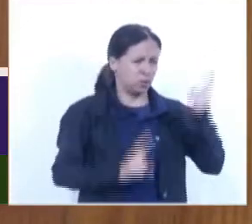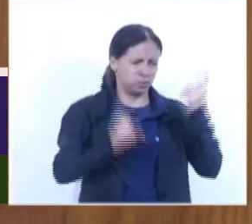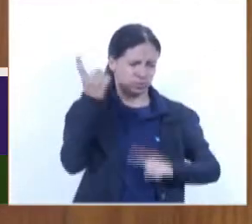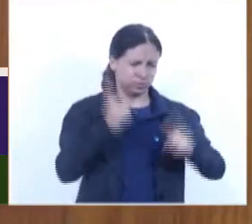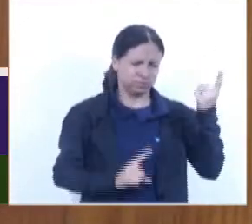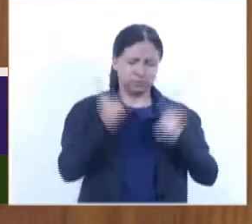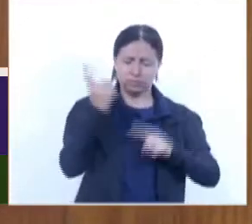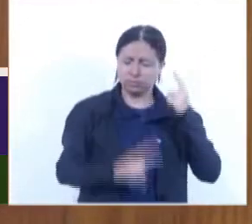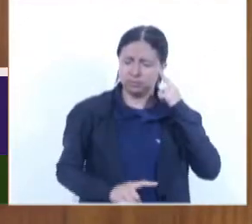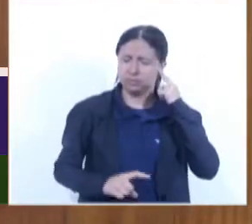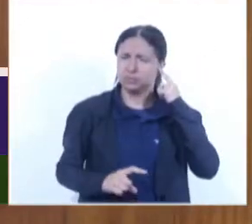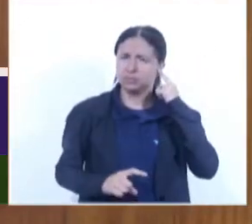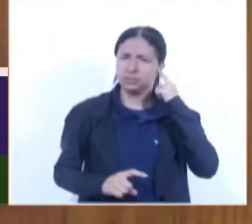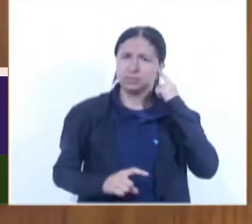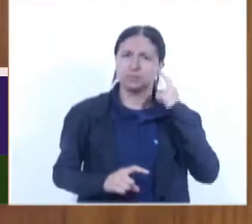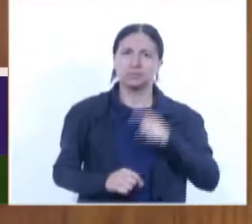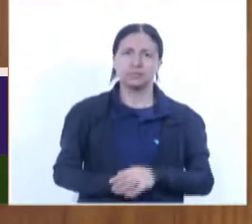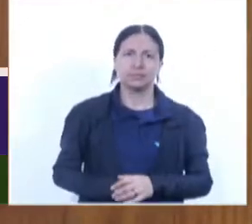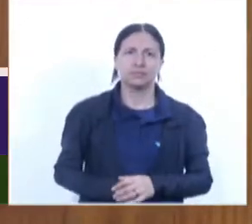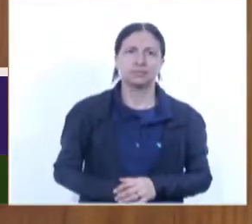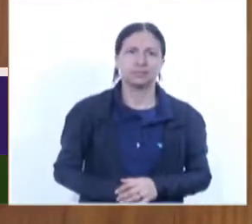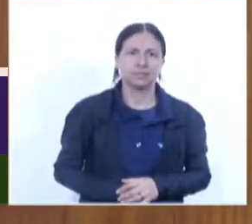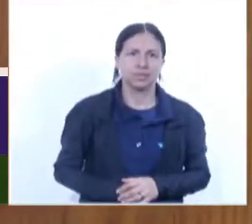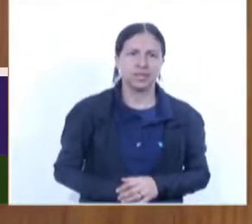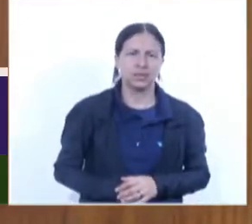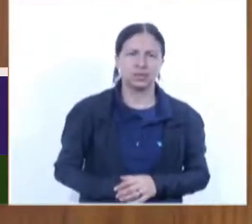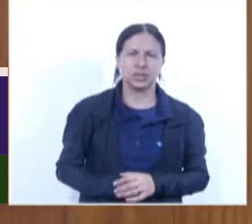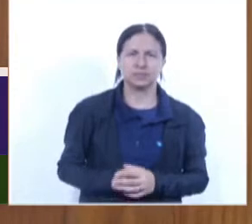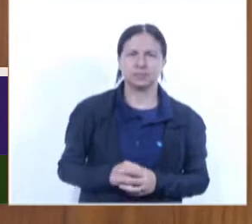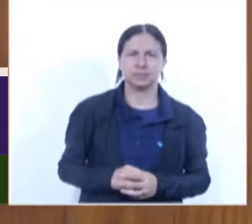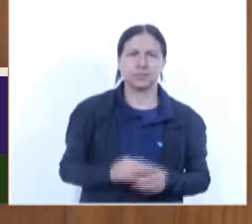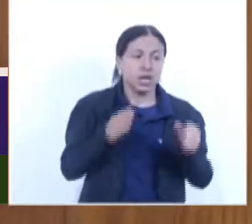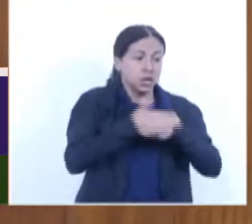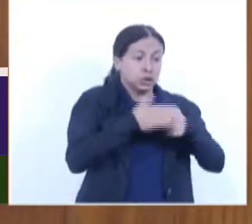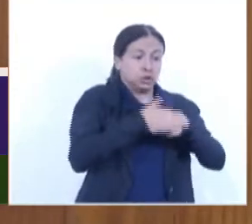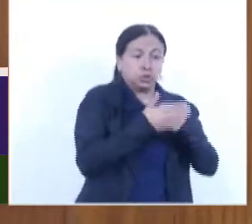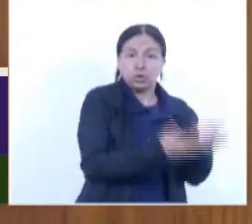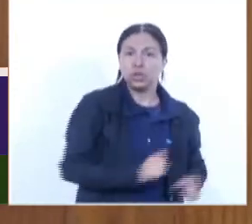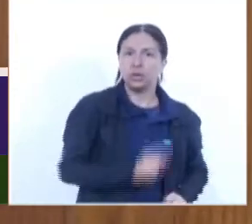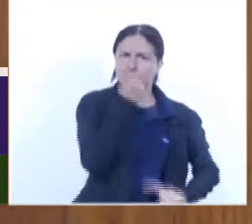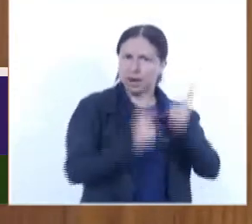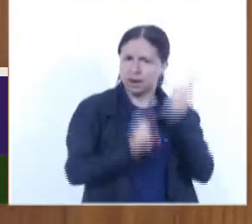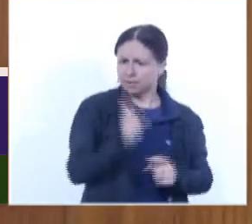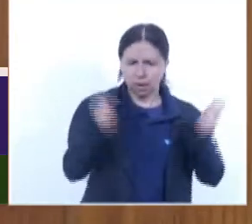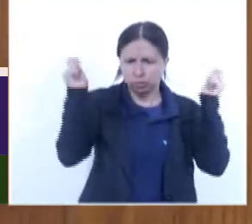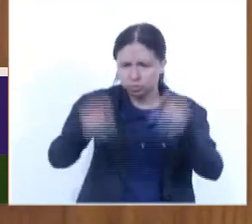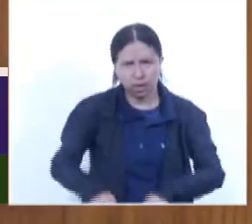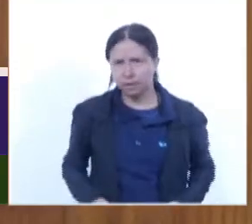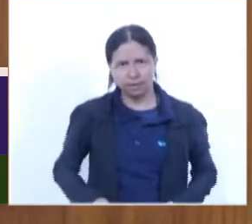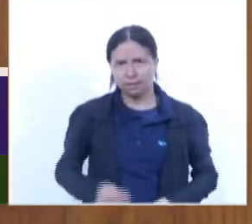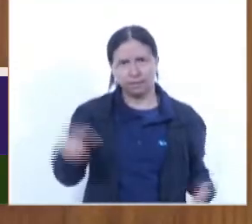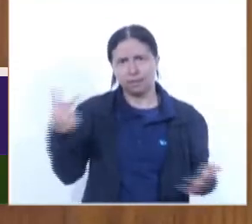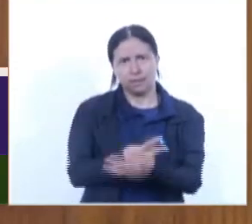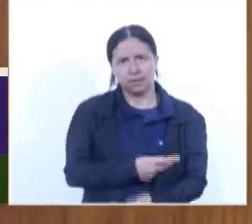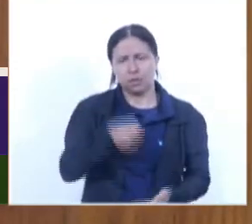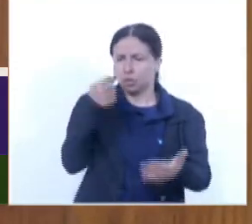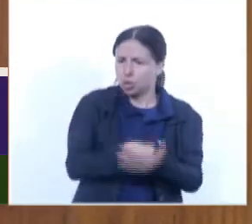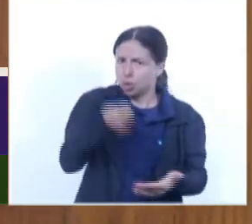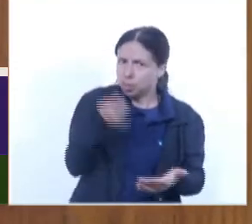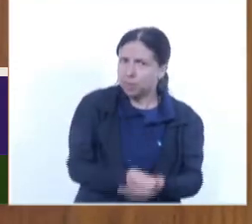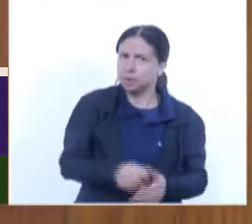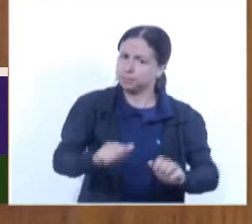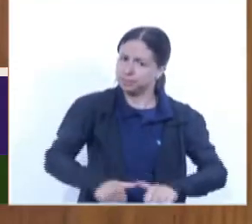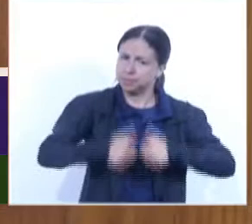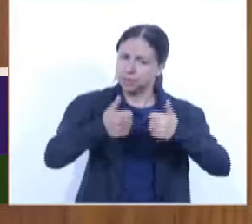para Beira para bairros é bem escondidos isso não dá para acontecer nós vamos continuar cobrando melhorias